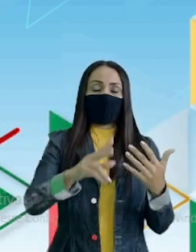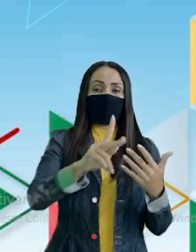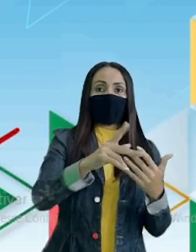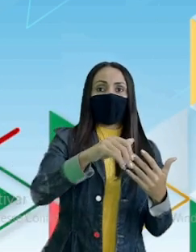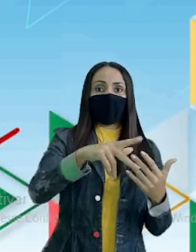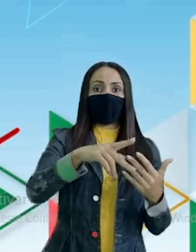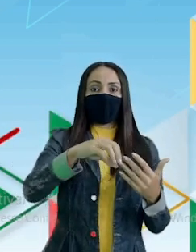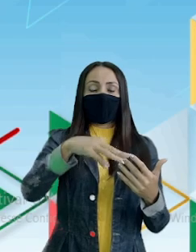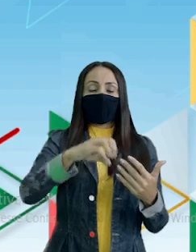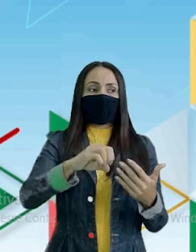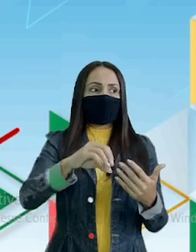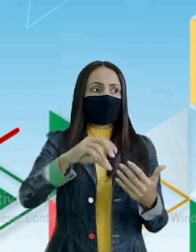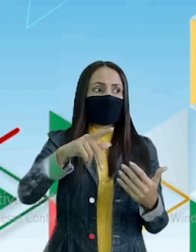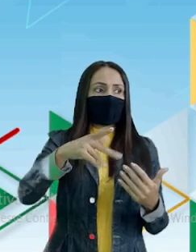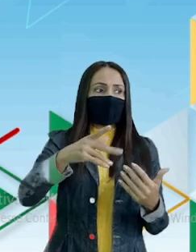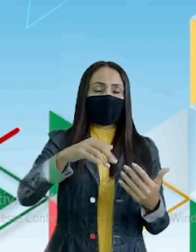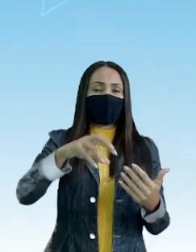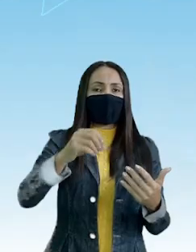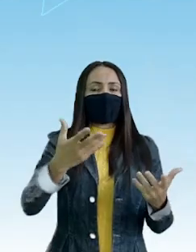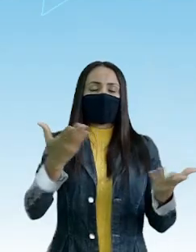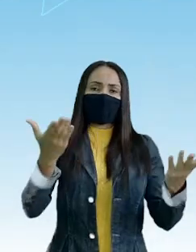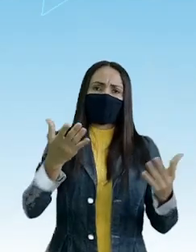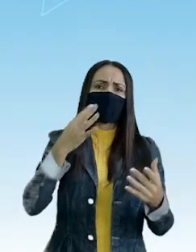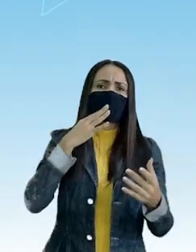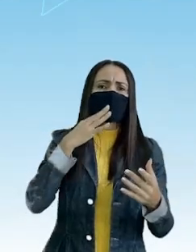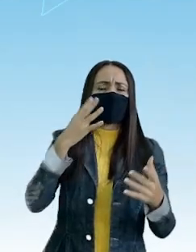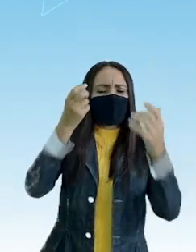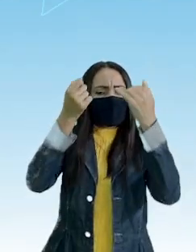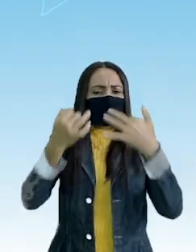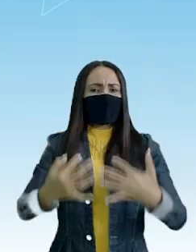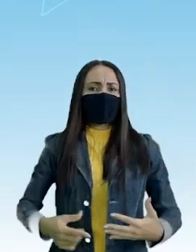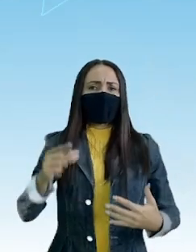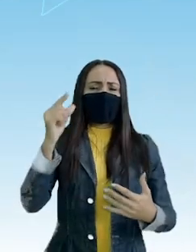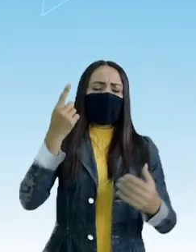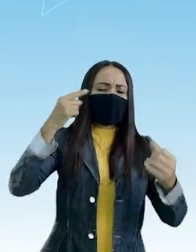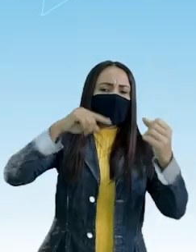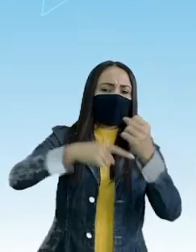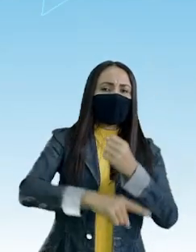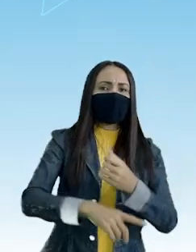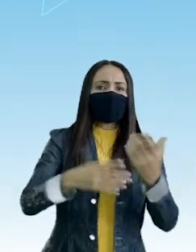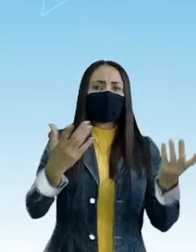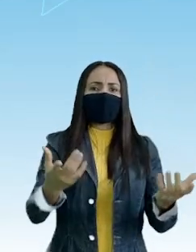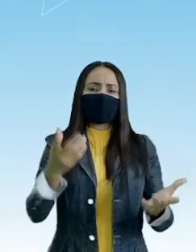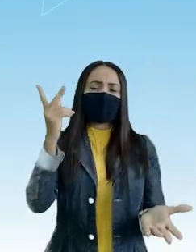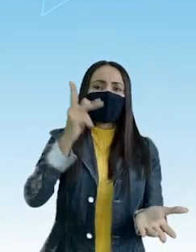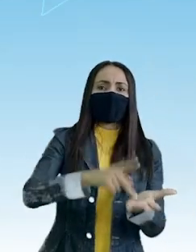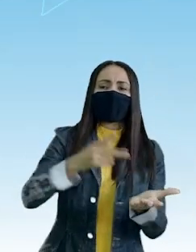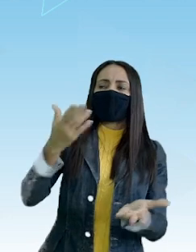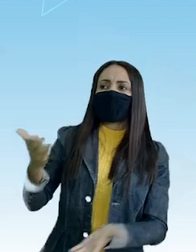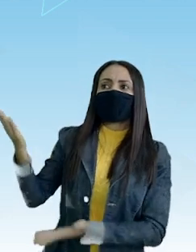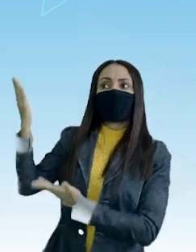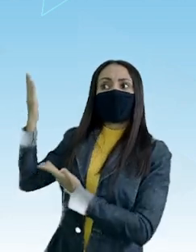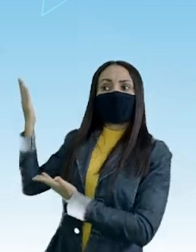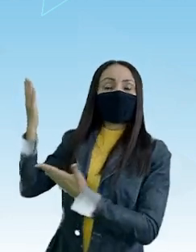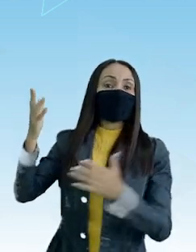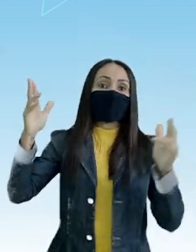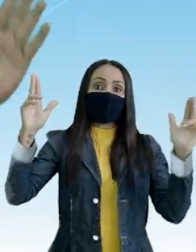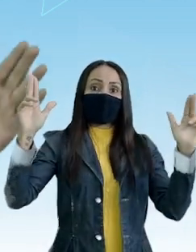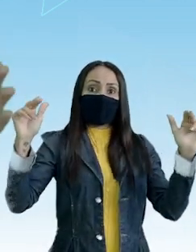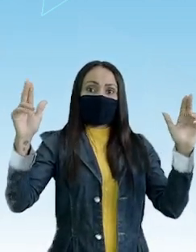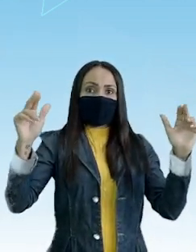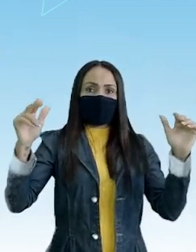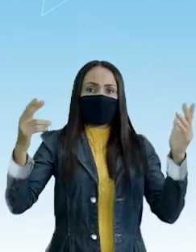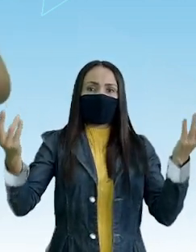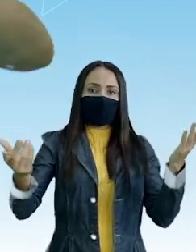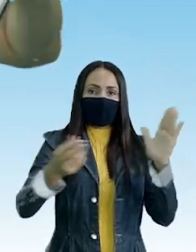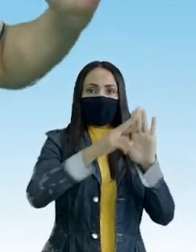hiperônimo Vamos conhecer um pouco, mergulhar, na verdade, na verdade, esse assunto mexe com a